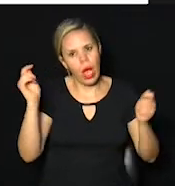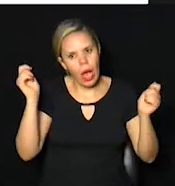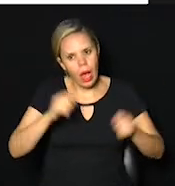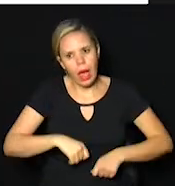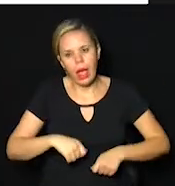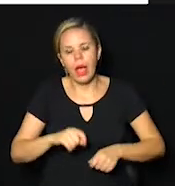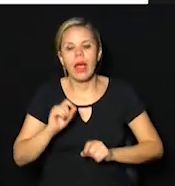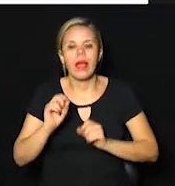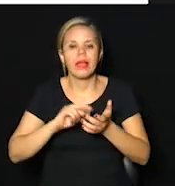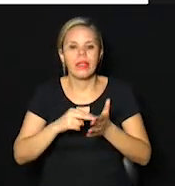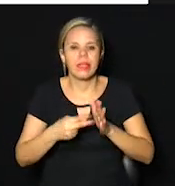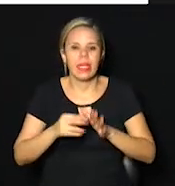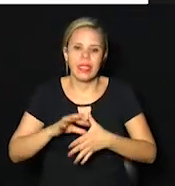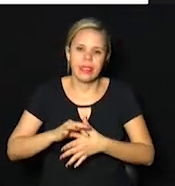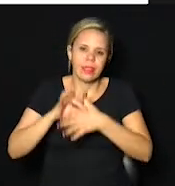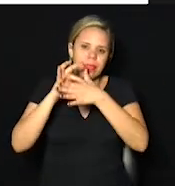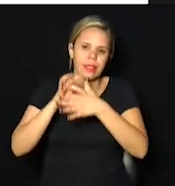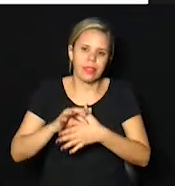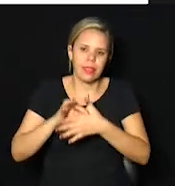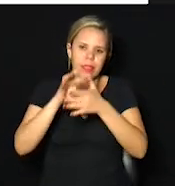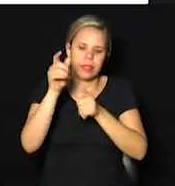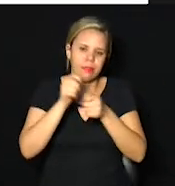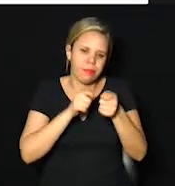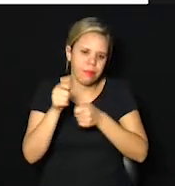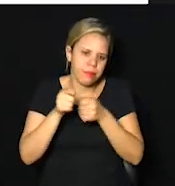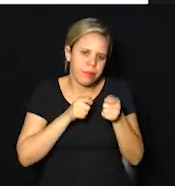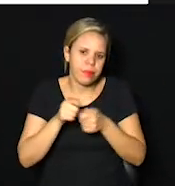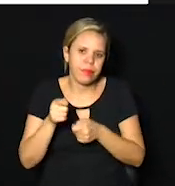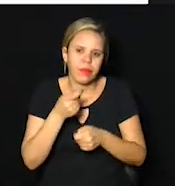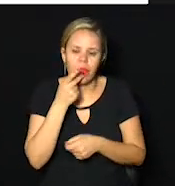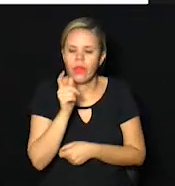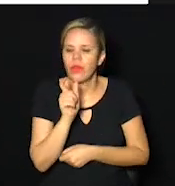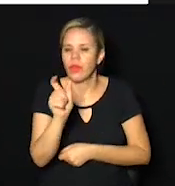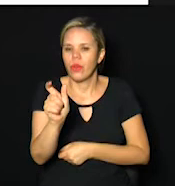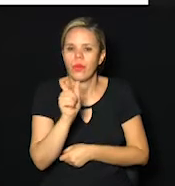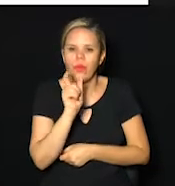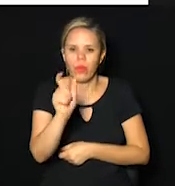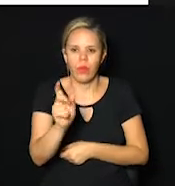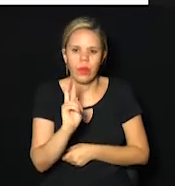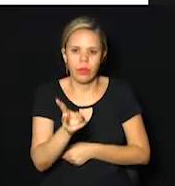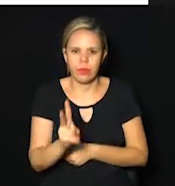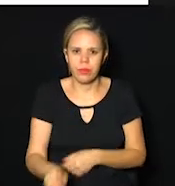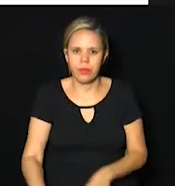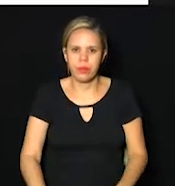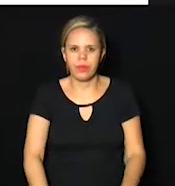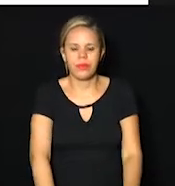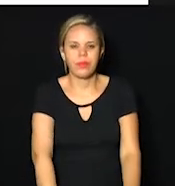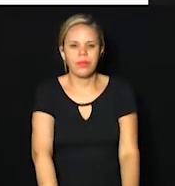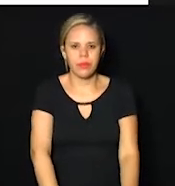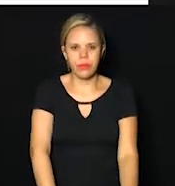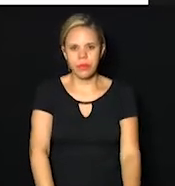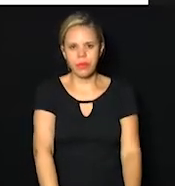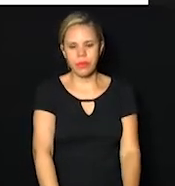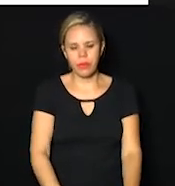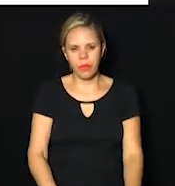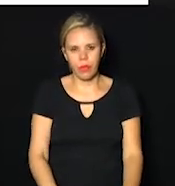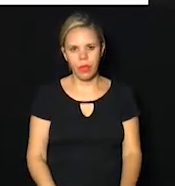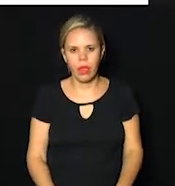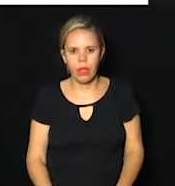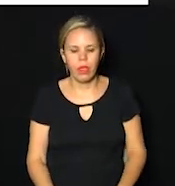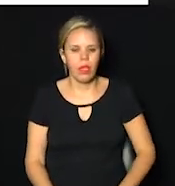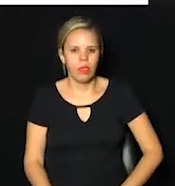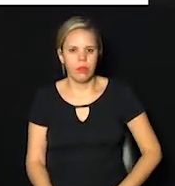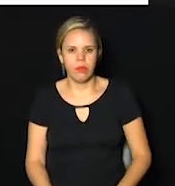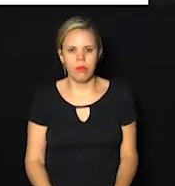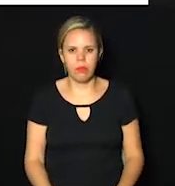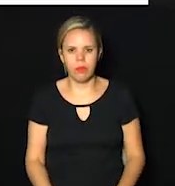de liderar. E essa é uma palavrinha que a gente vai falar bastante durante esse nosso bate-papo. Como eu tinha falado antes, e a